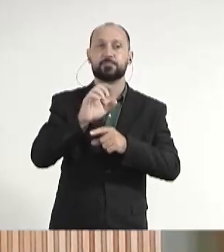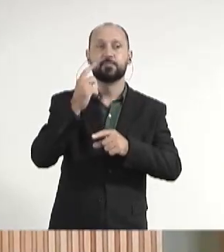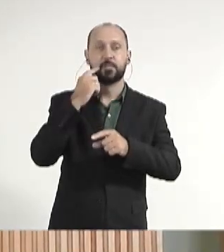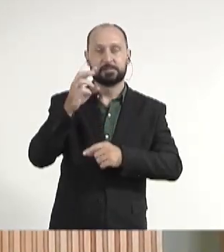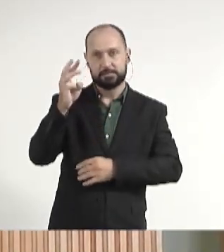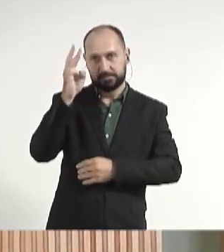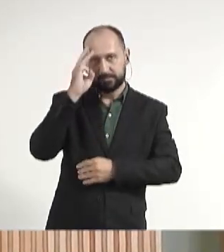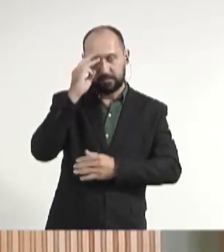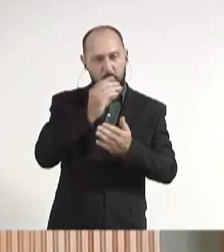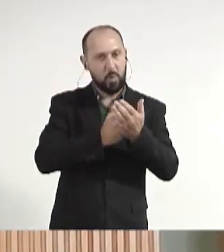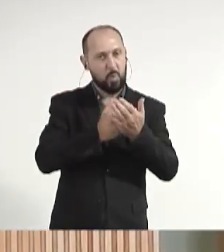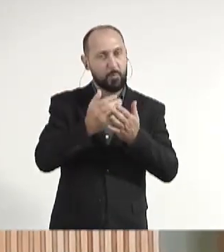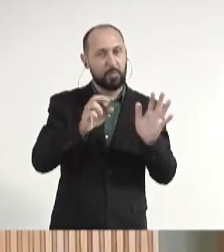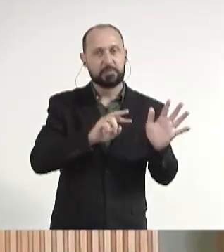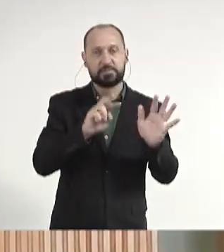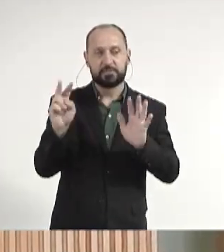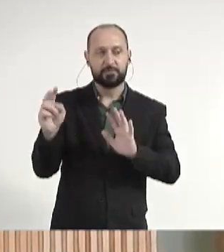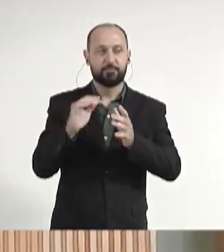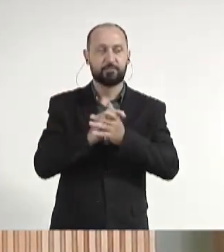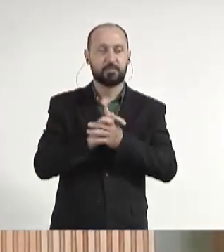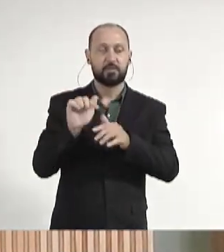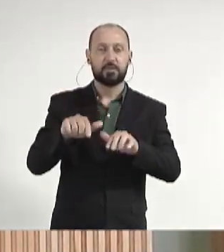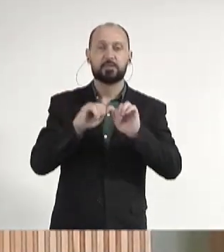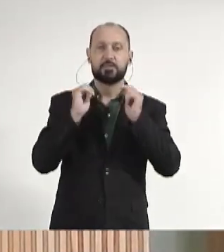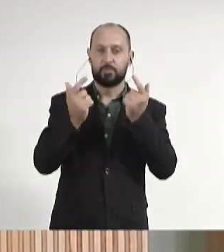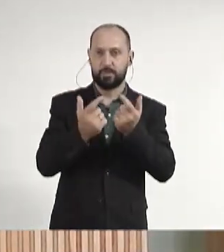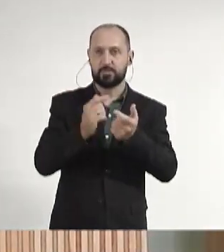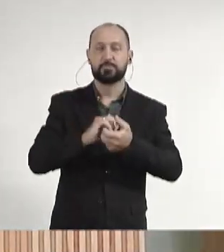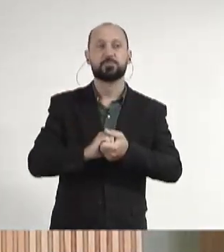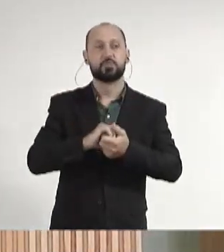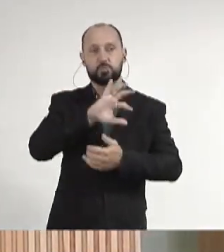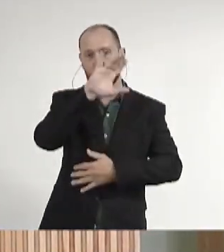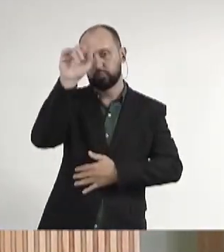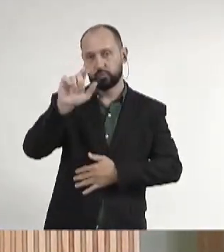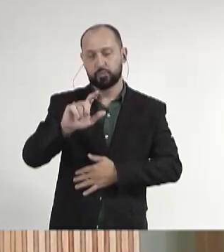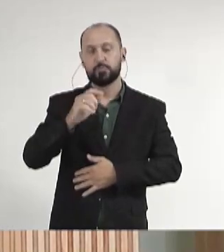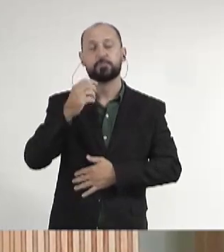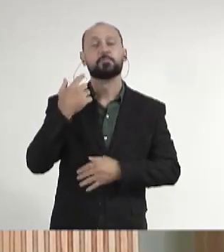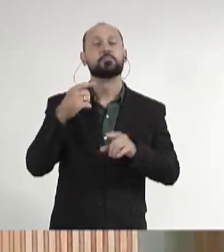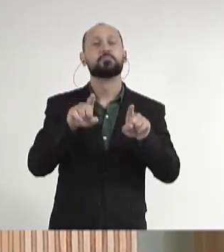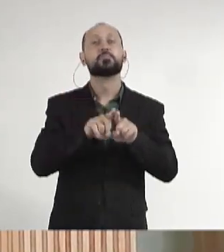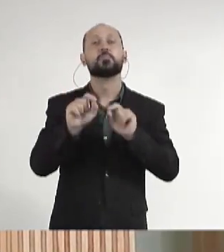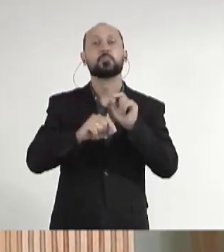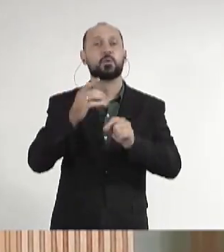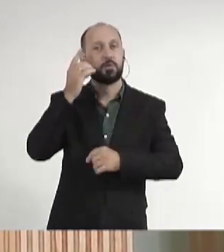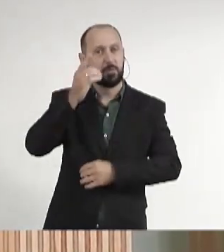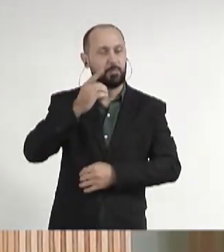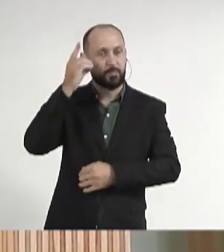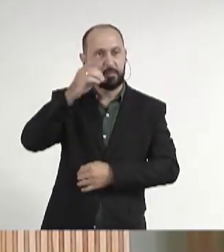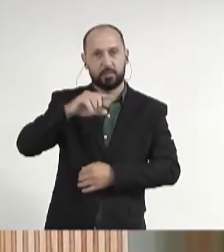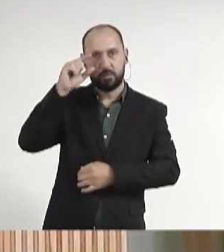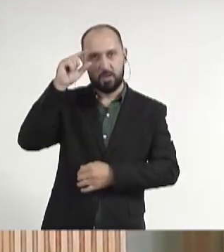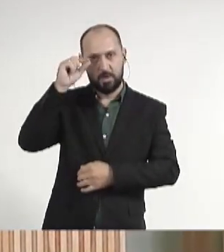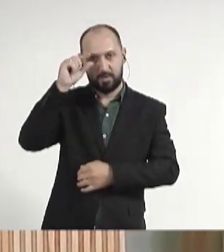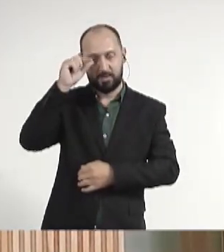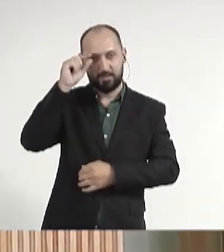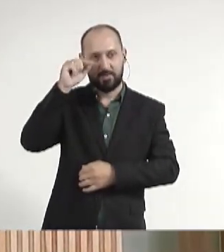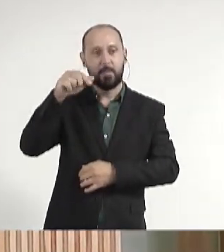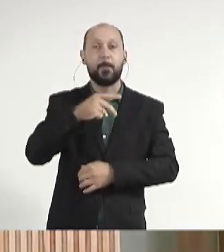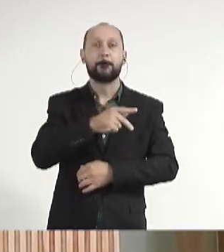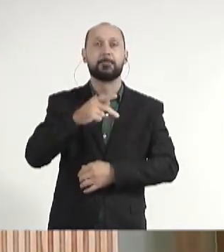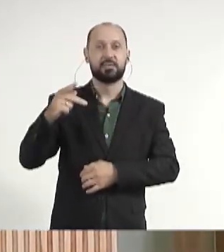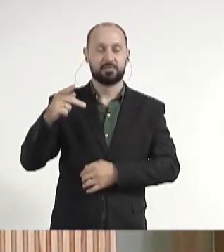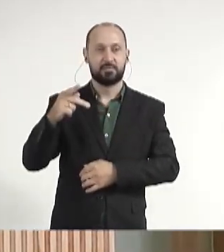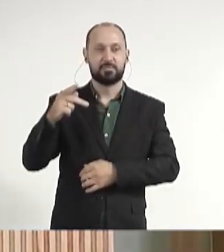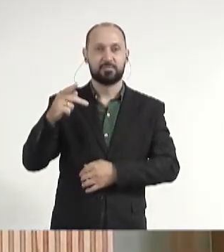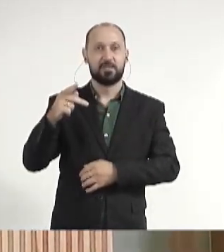nesta terça-feira, começo de semana, aqui na Assembleia Legislativa de Mato Grosso do Sul. Inclusive, o deputado Gerson Claro, presidente aqui da